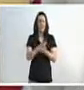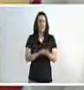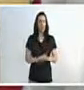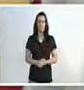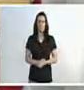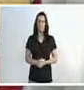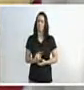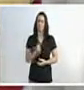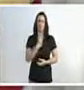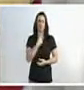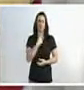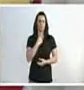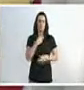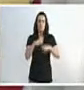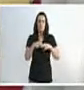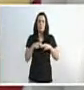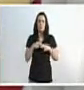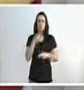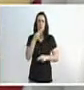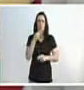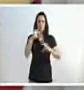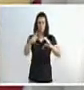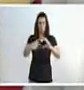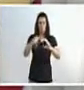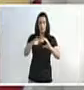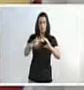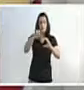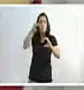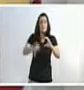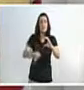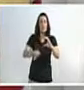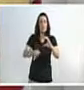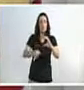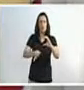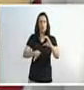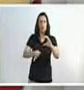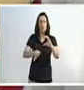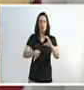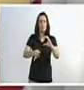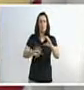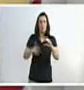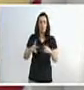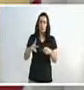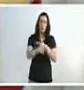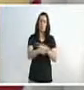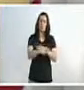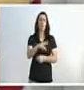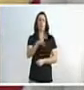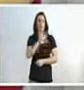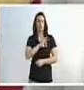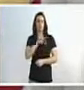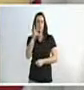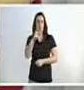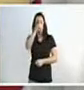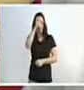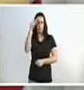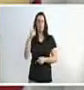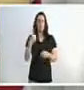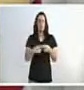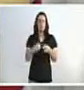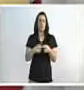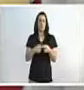pode. Por isso eu digo que essa casa acertou, na atual situação, cortar o salário do vice-prefeito, porque o